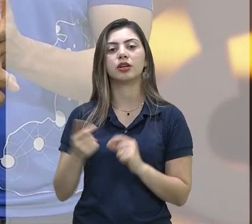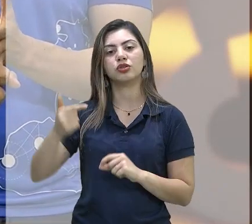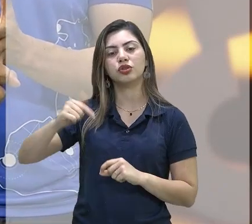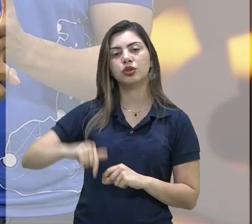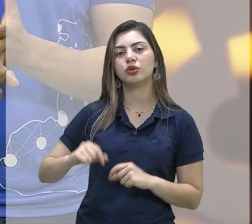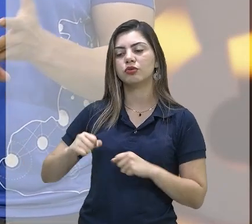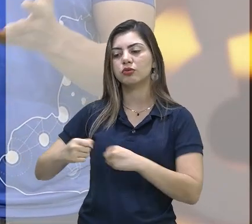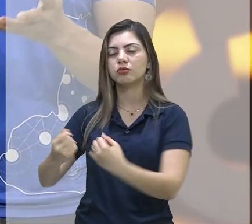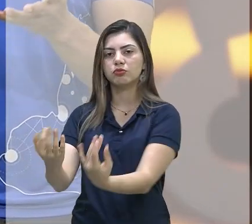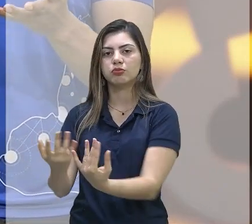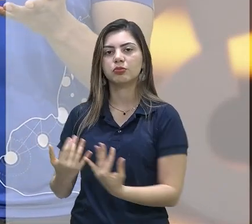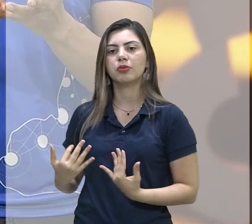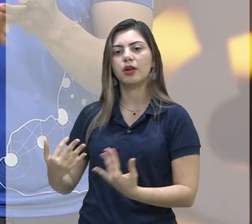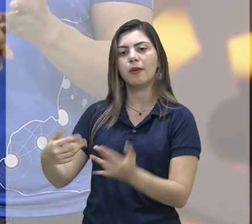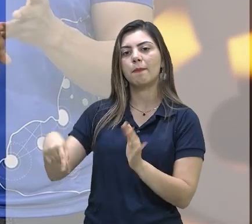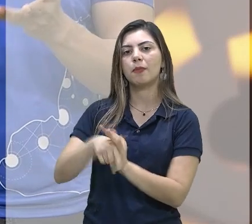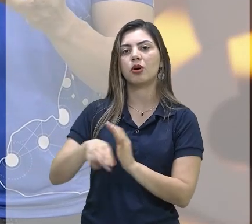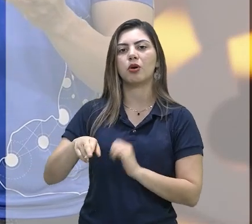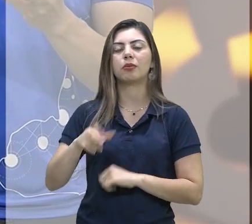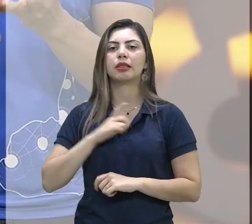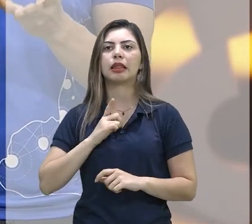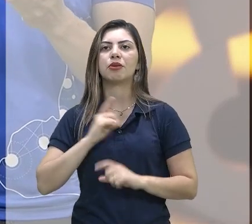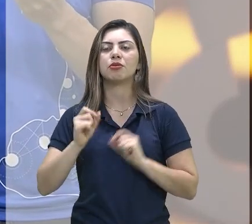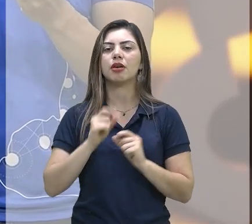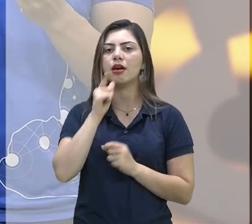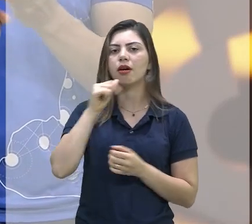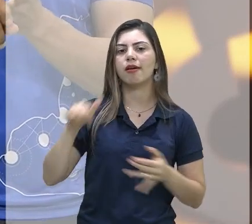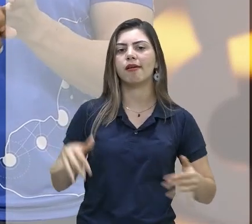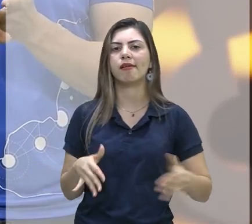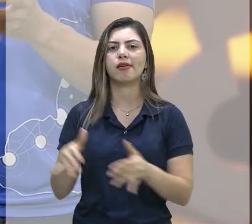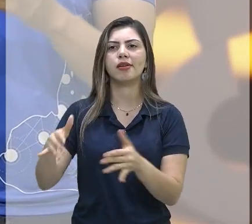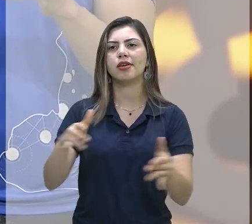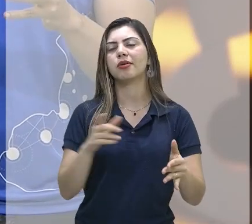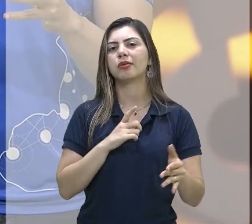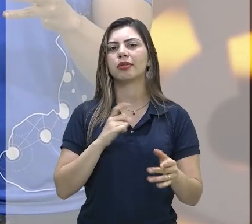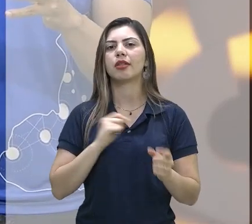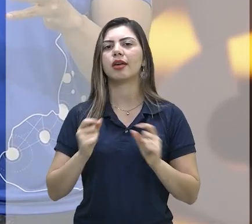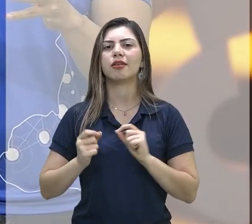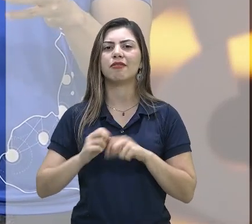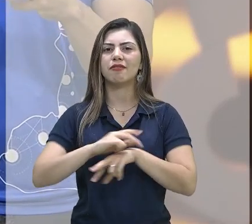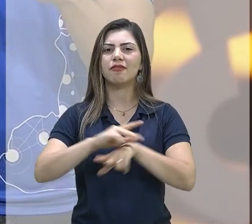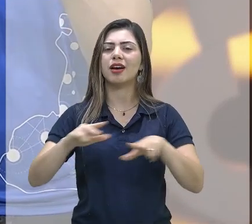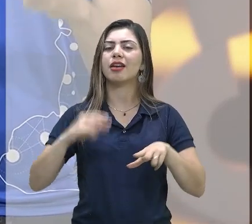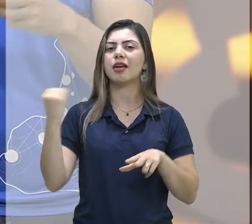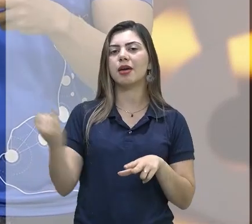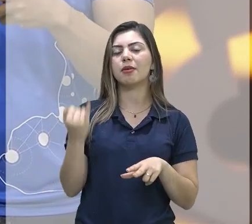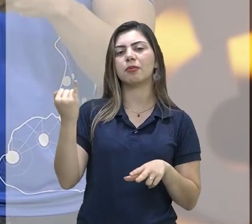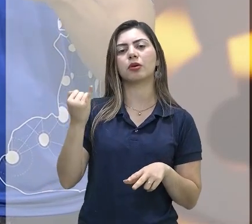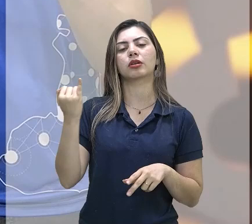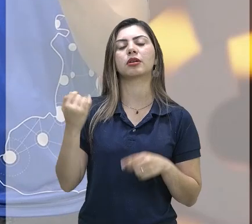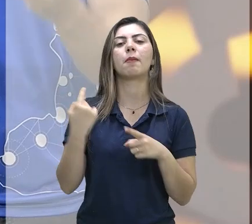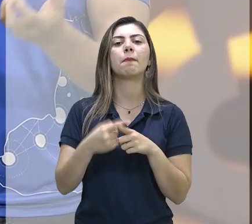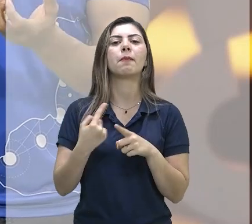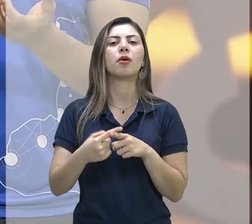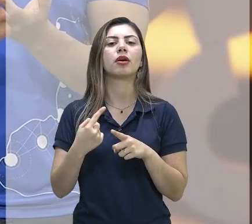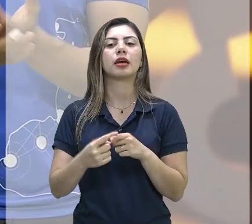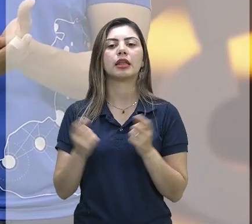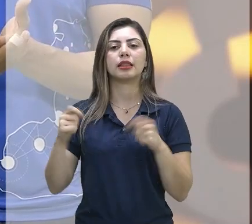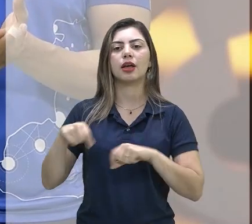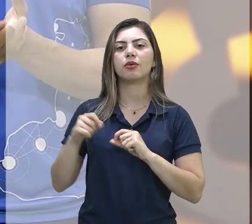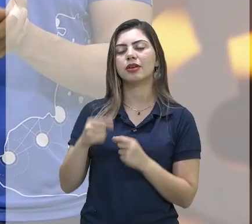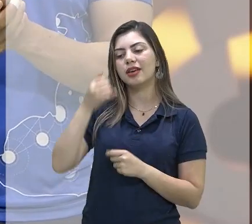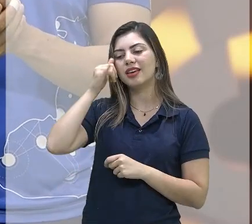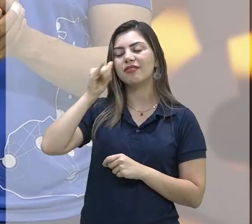matas ciliares, né, nas margens dos rios, dos lagos, dos igarapés, é de fundamental importância para diminuir as dinâmicas dos